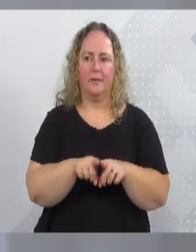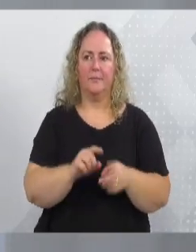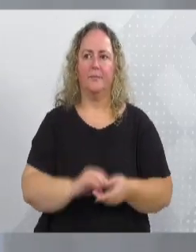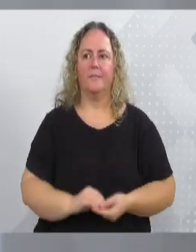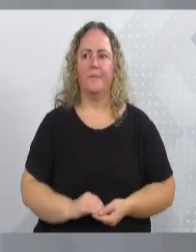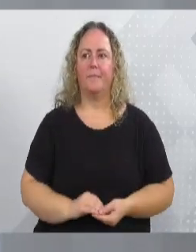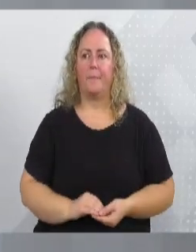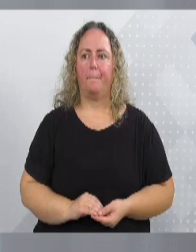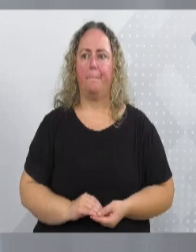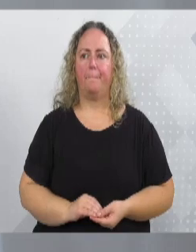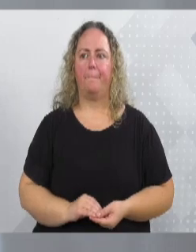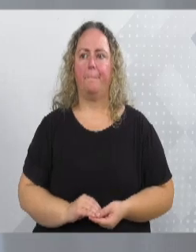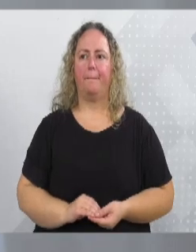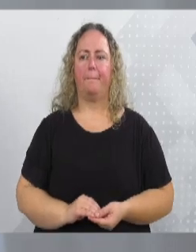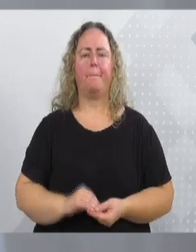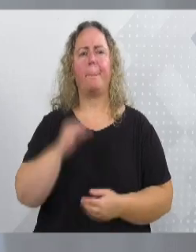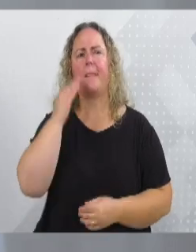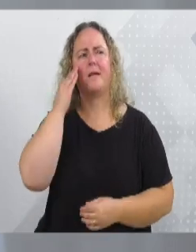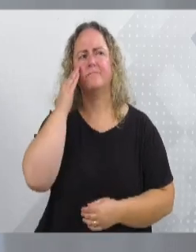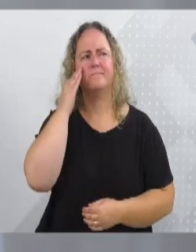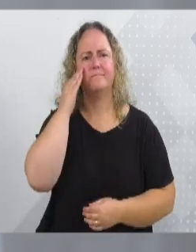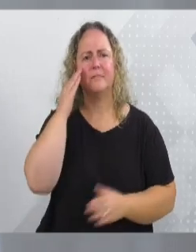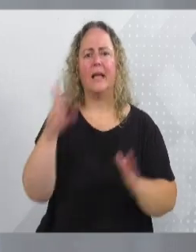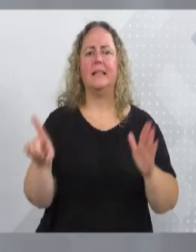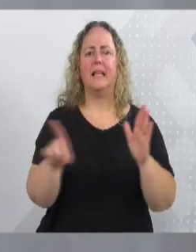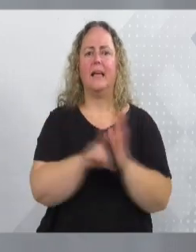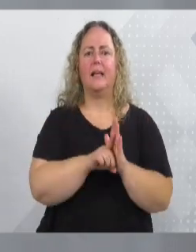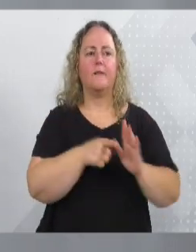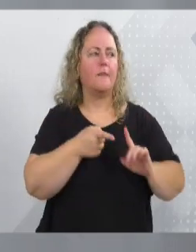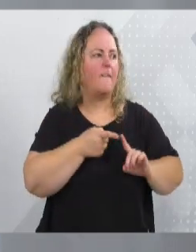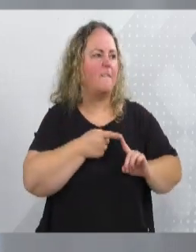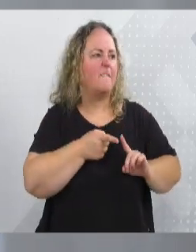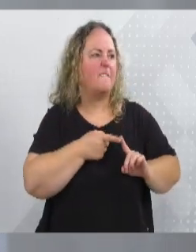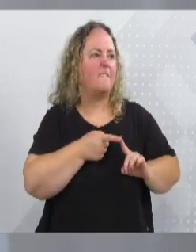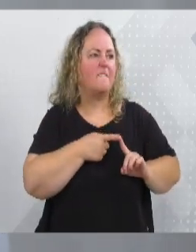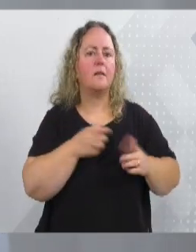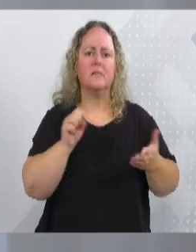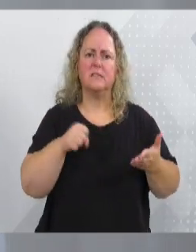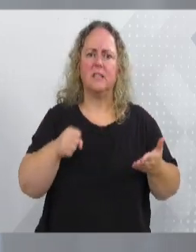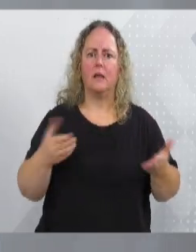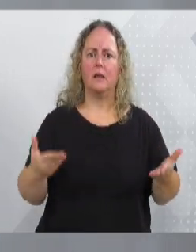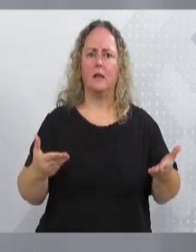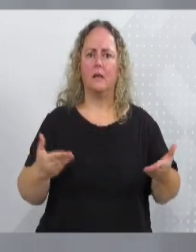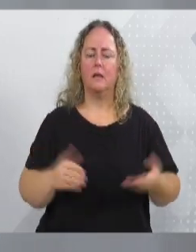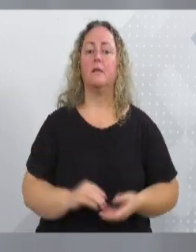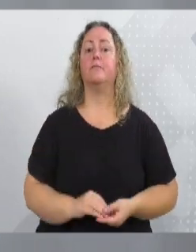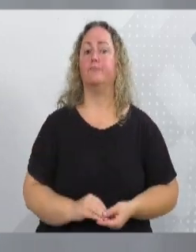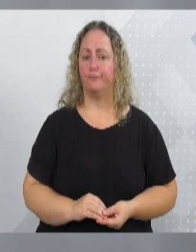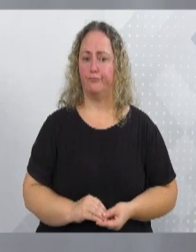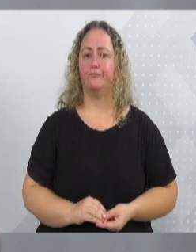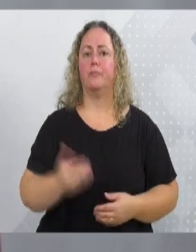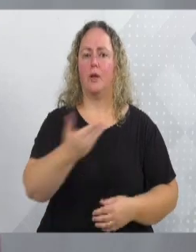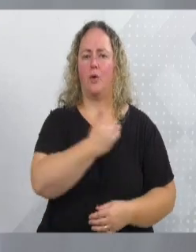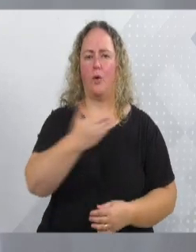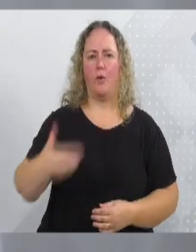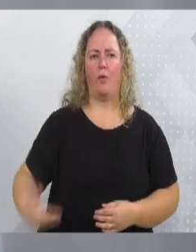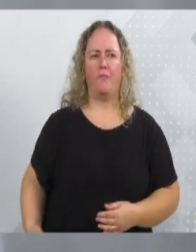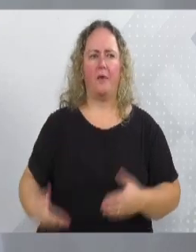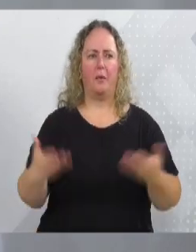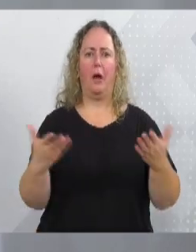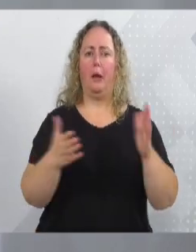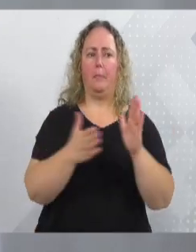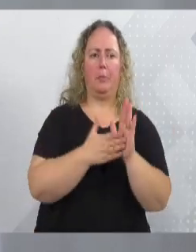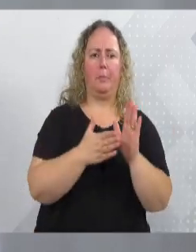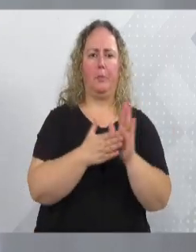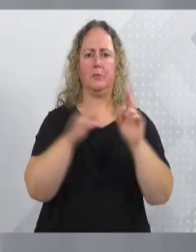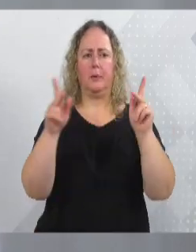E eu não entendo por que esse decreto deveria ser chamado decreto da vingança. Um governo que se propôs a ser um governo de